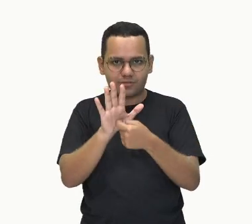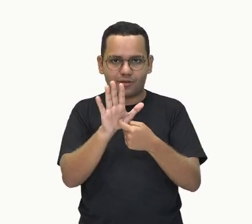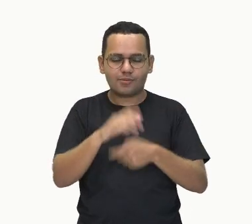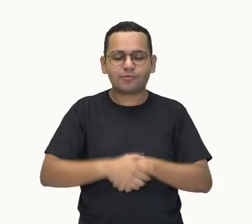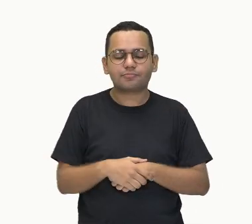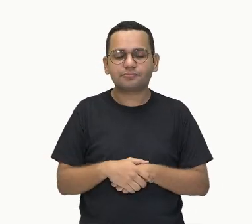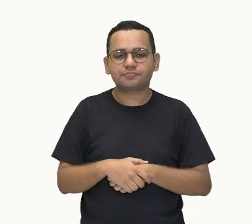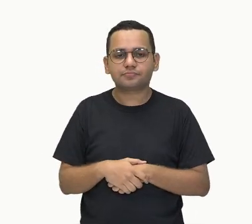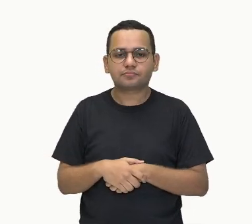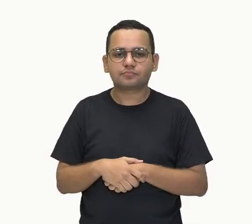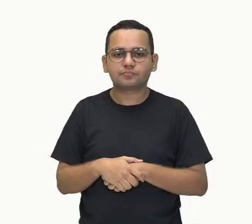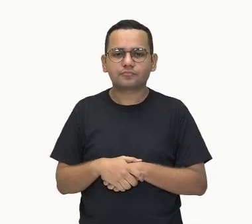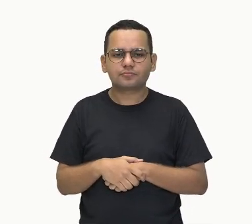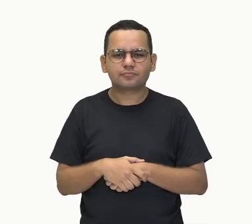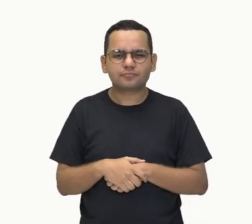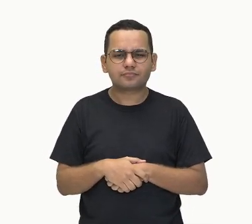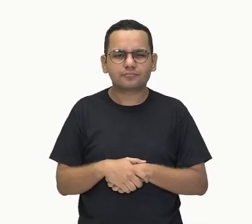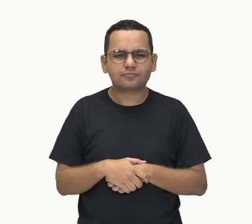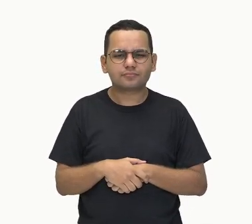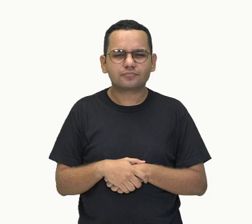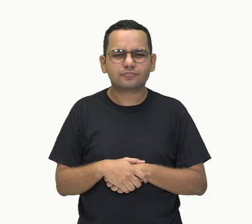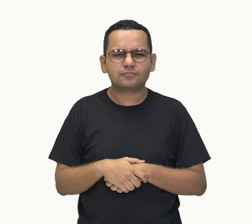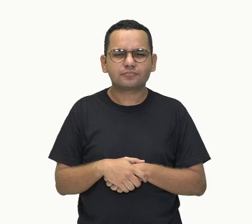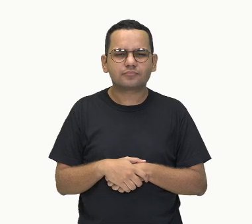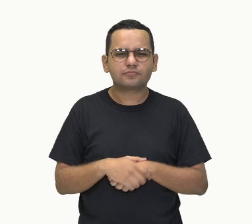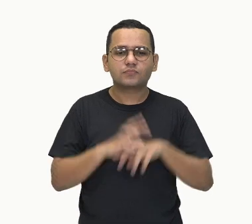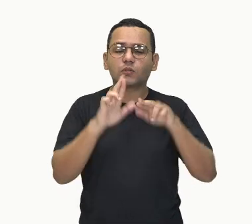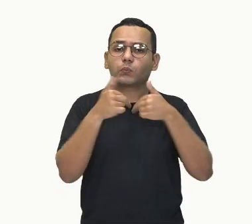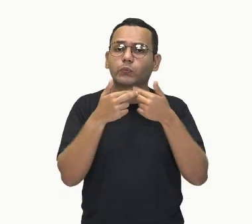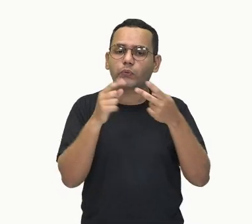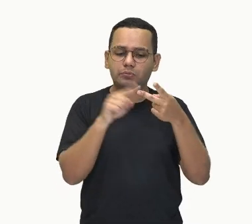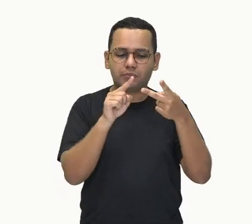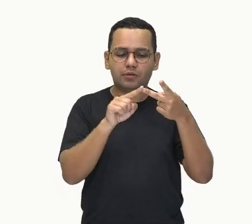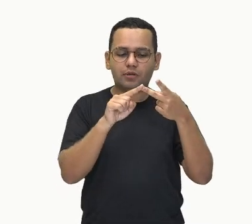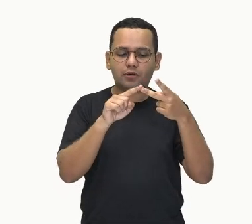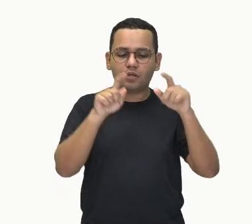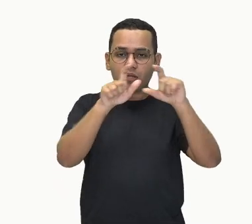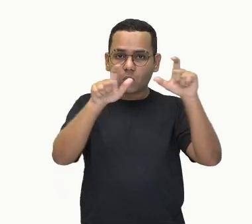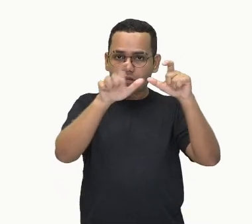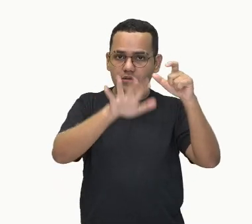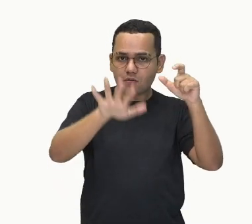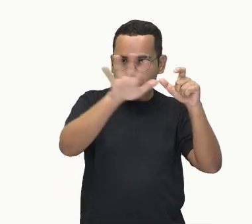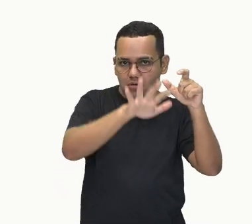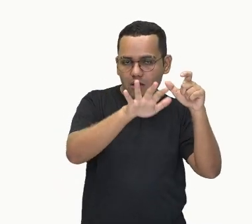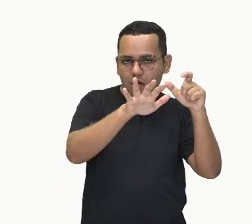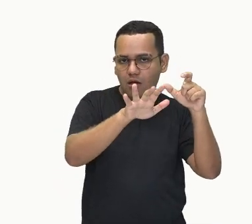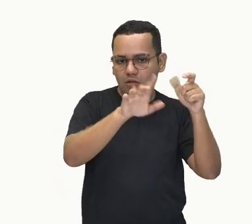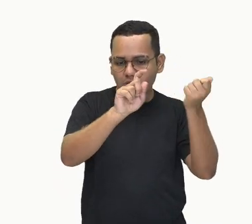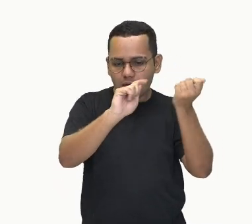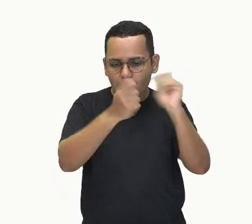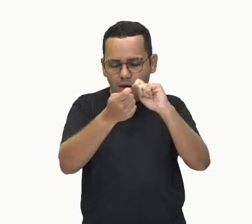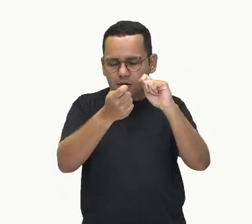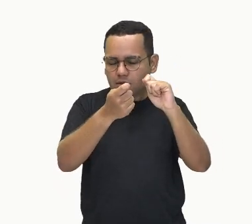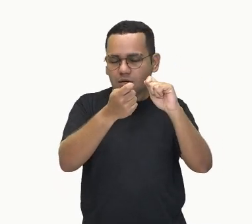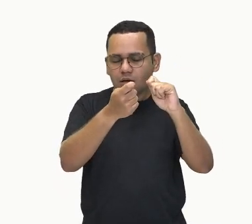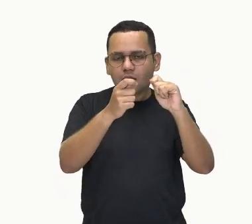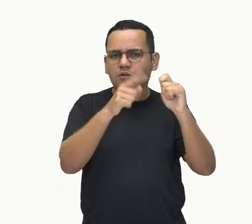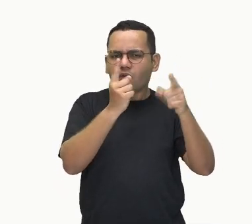equação geral, a gente obtém a equação reduzida e a gente identifica o coeficiente angular e também o